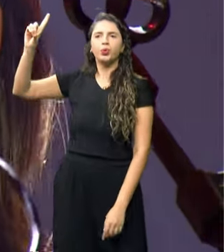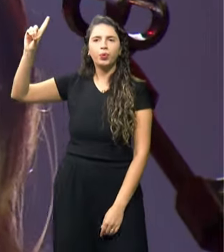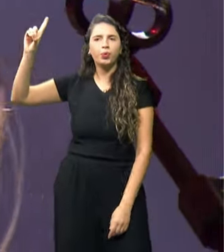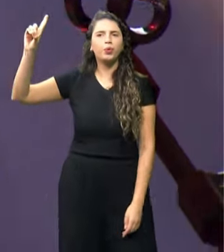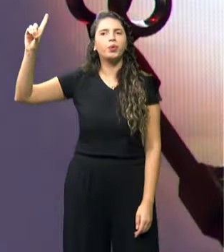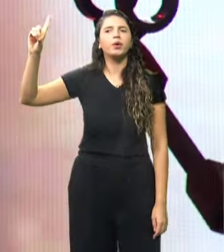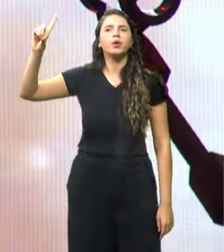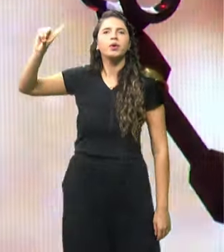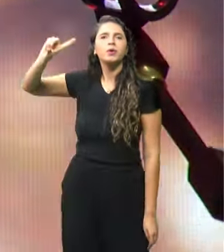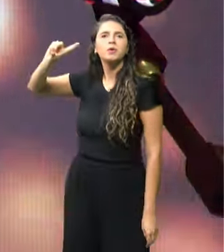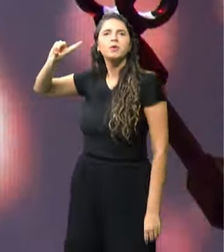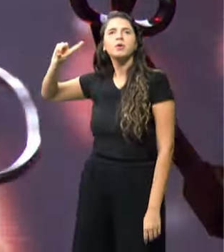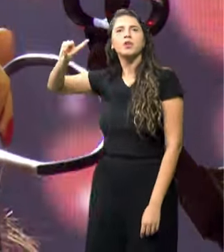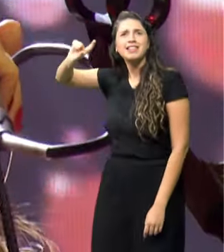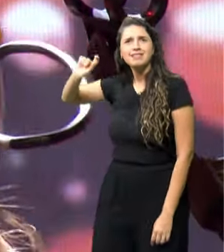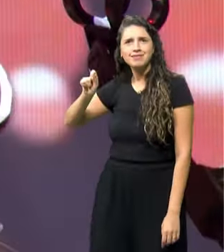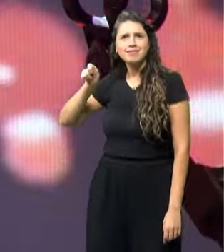Rafa,